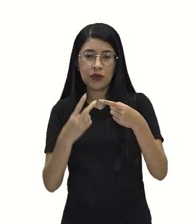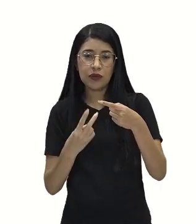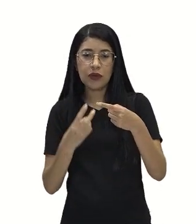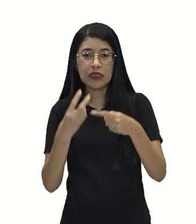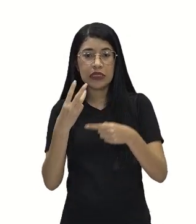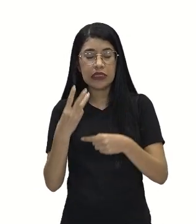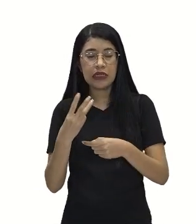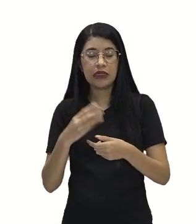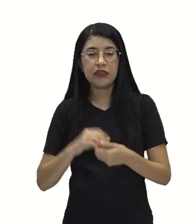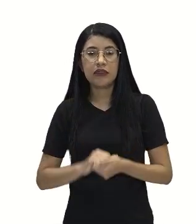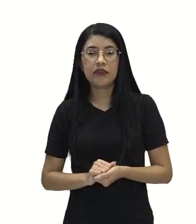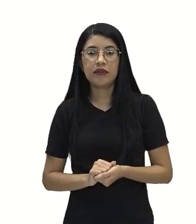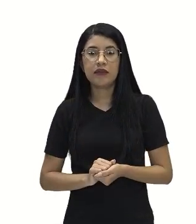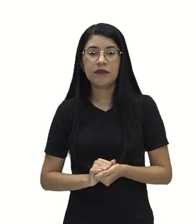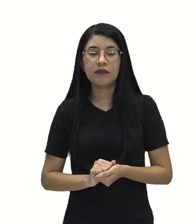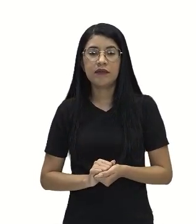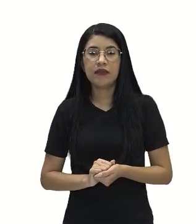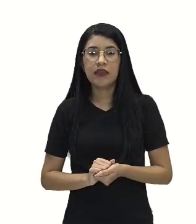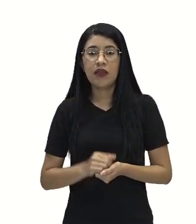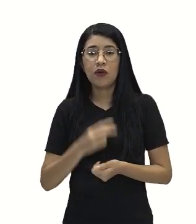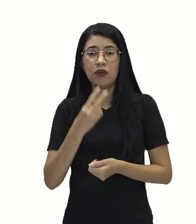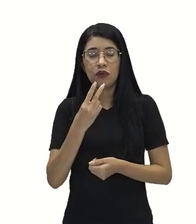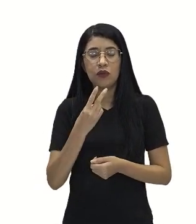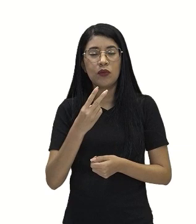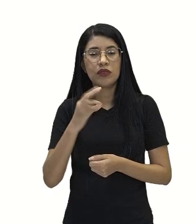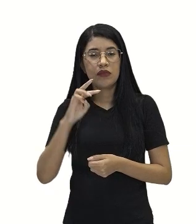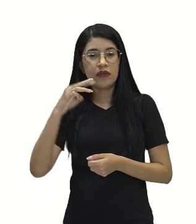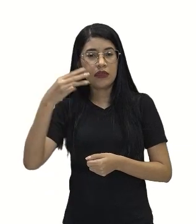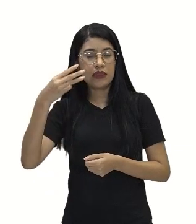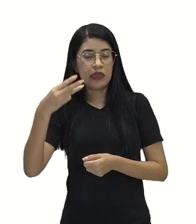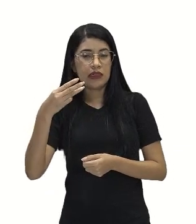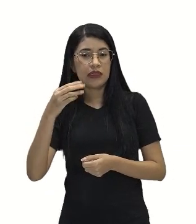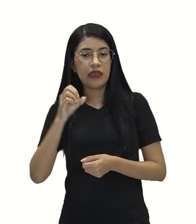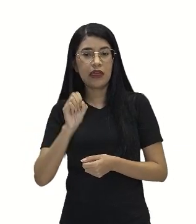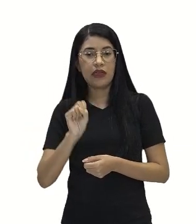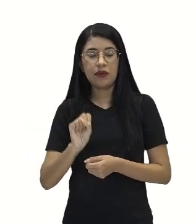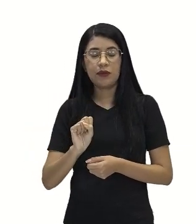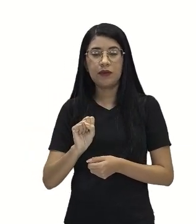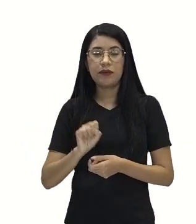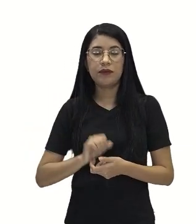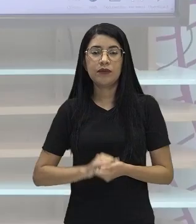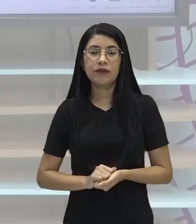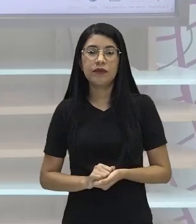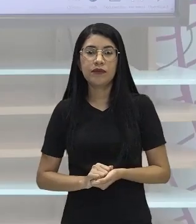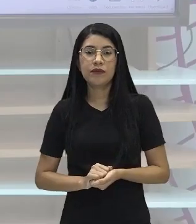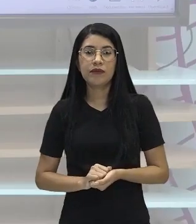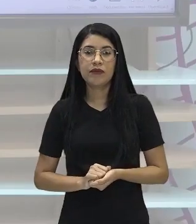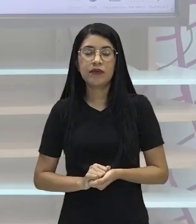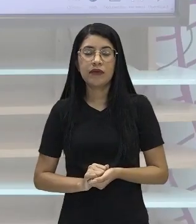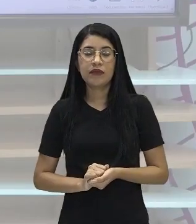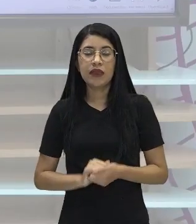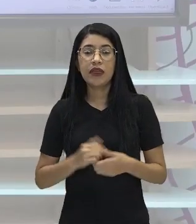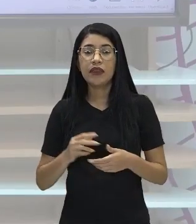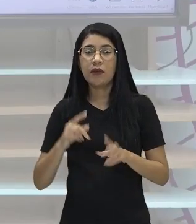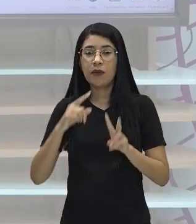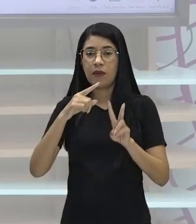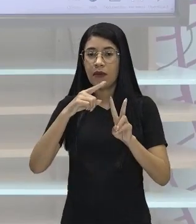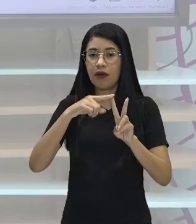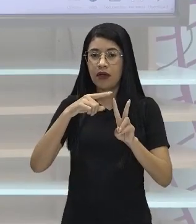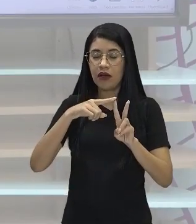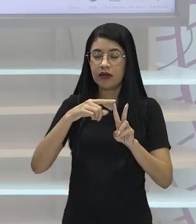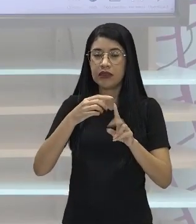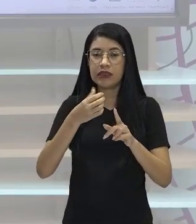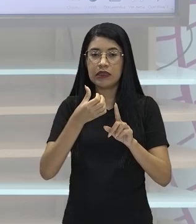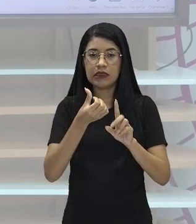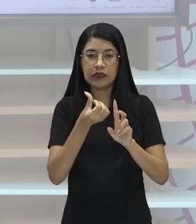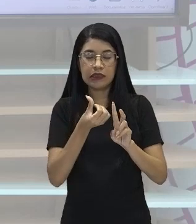Opa, 2 elevado a 3 vai me dar 8. Portanto, olha, a raiz quadrada de 64 é